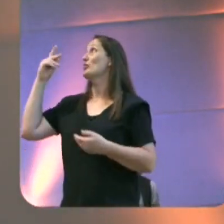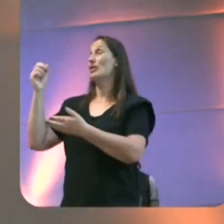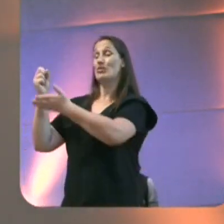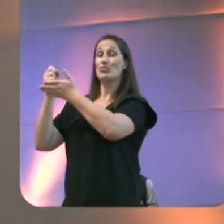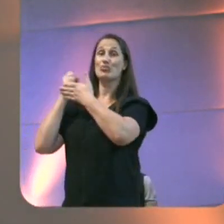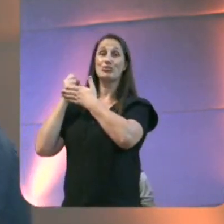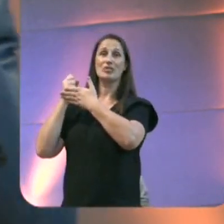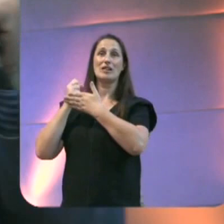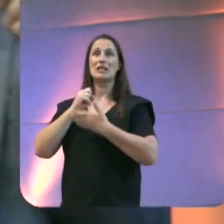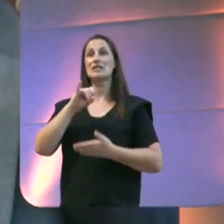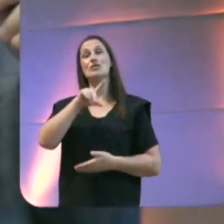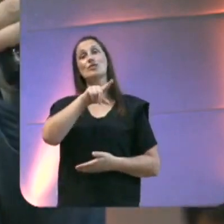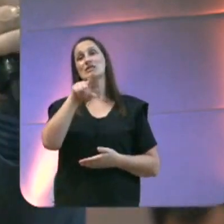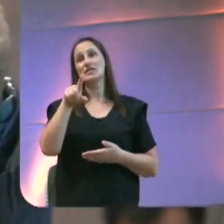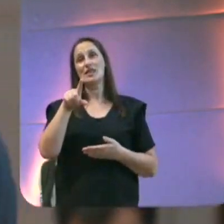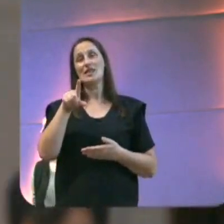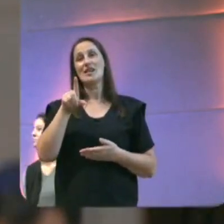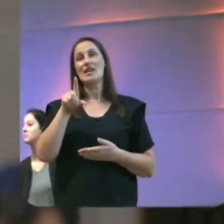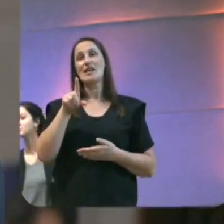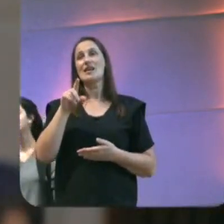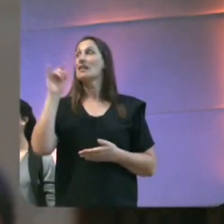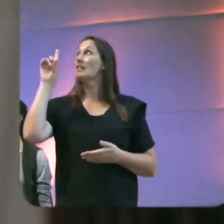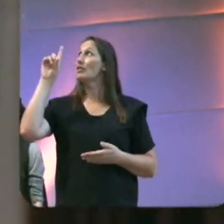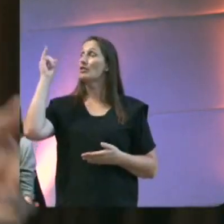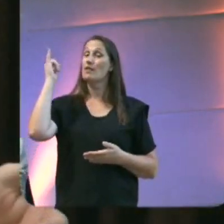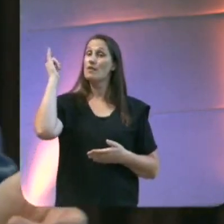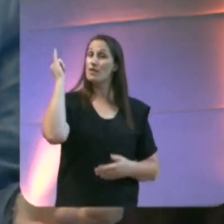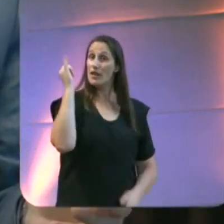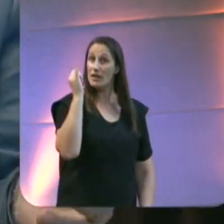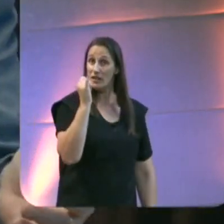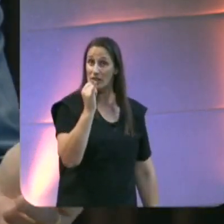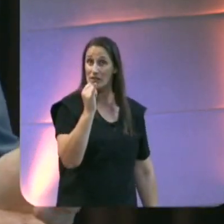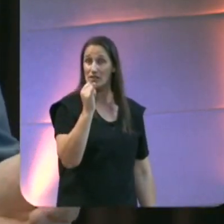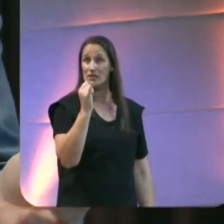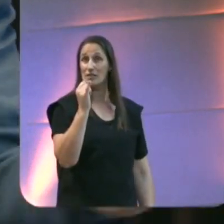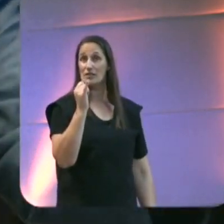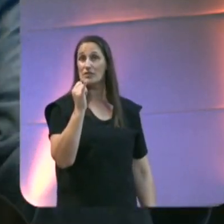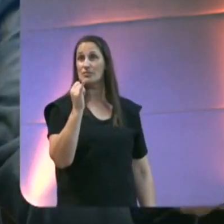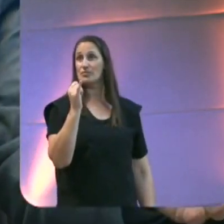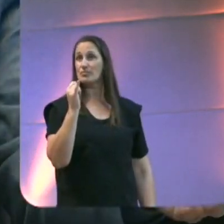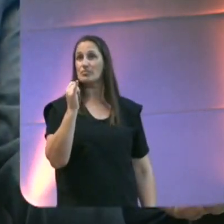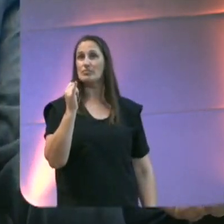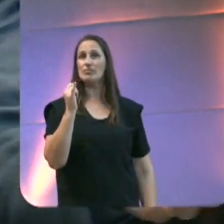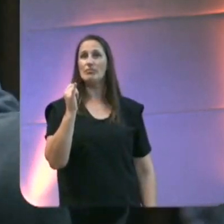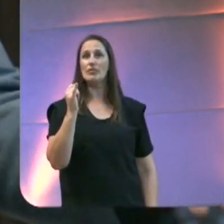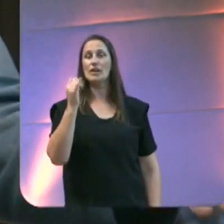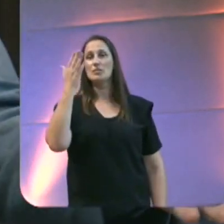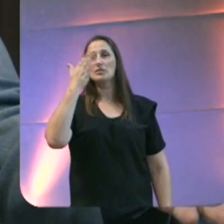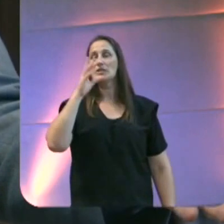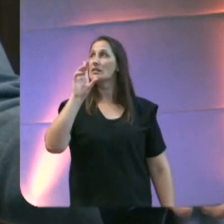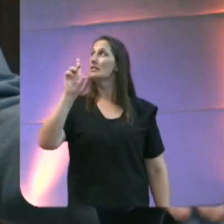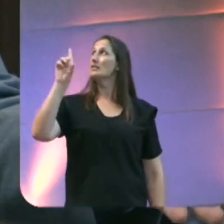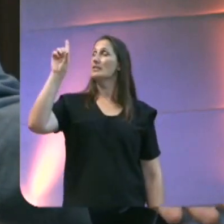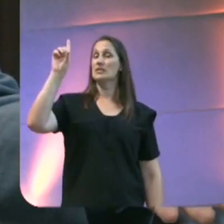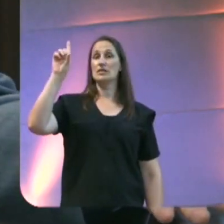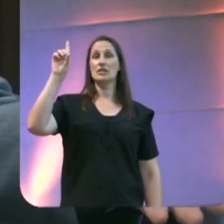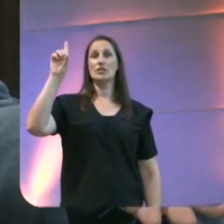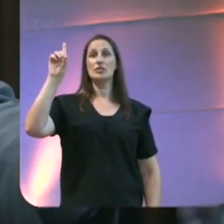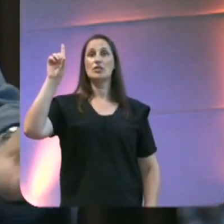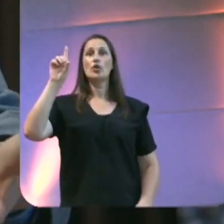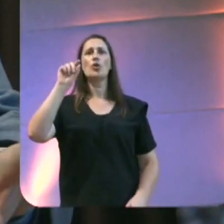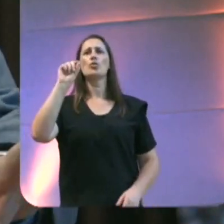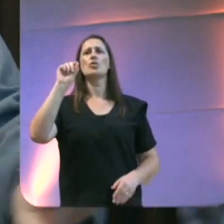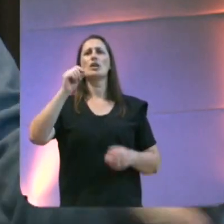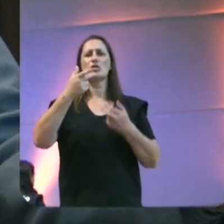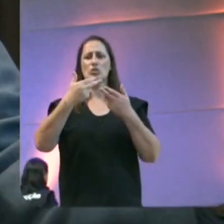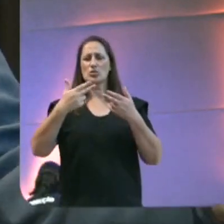se você é essa pessoa a quem o Espírito Santo está falando, e talvez você tenha que colocar diante do Senhor, que está preenchendo o lugar dele,